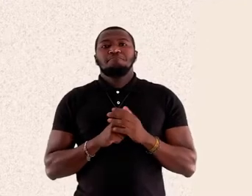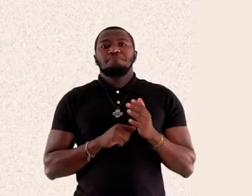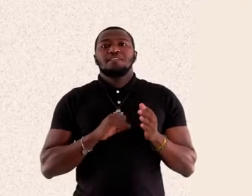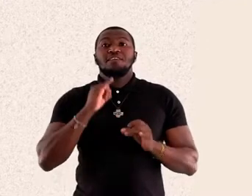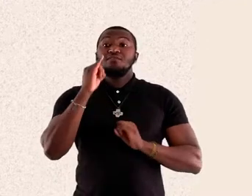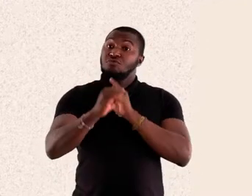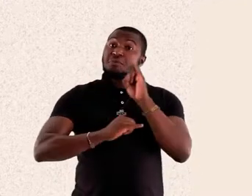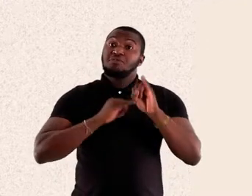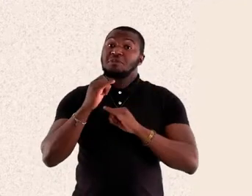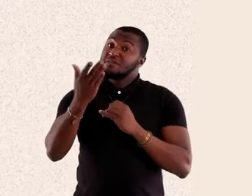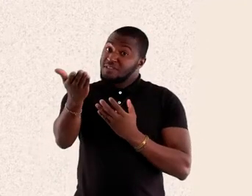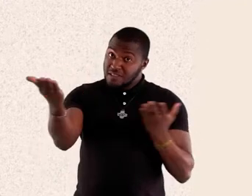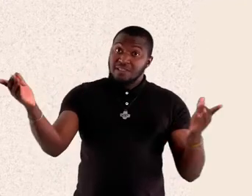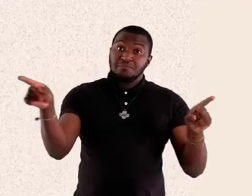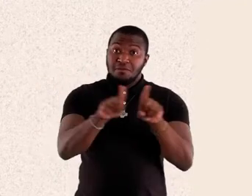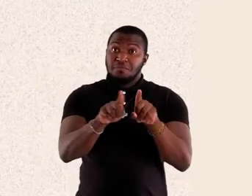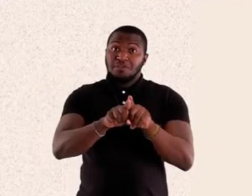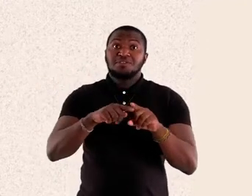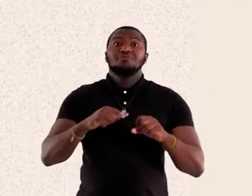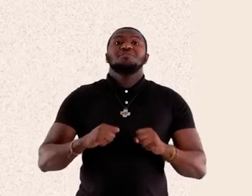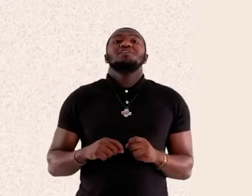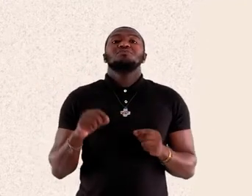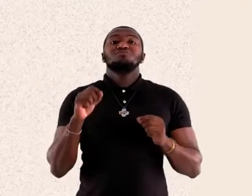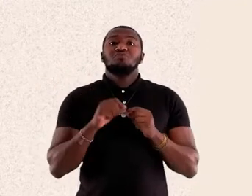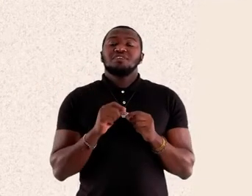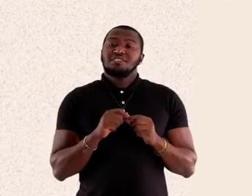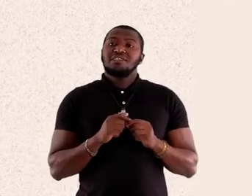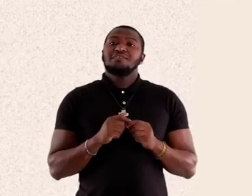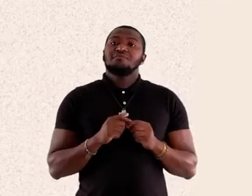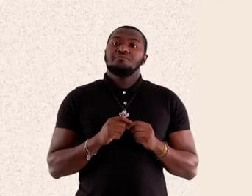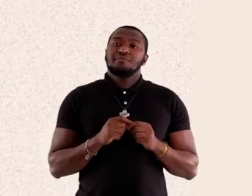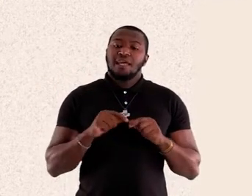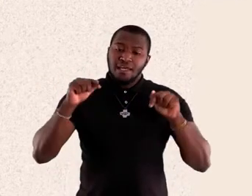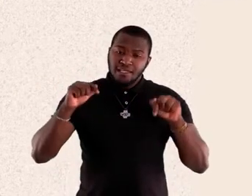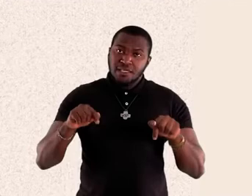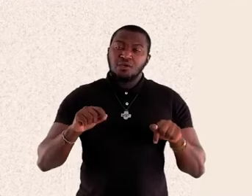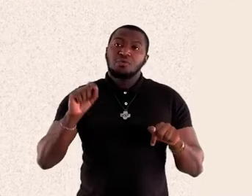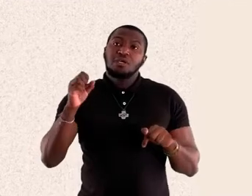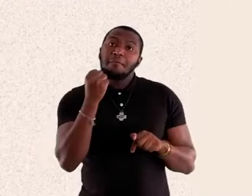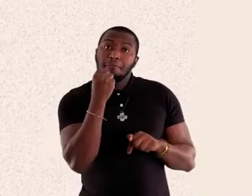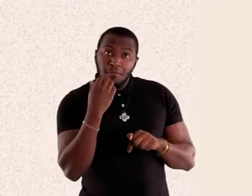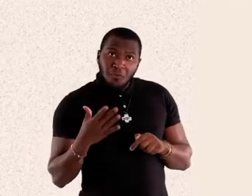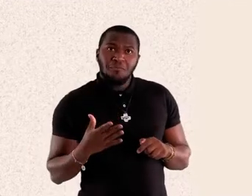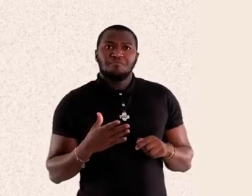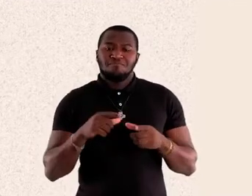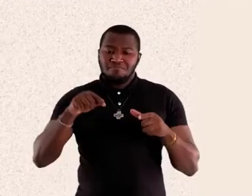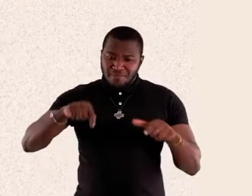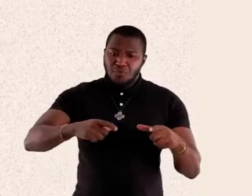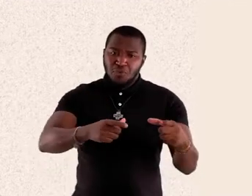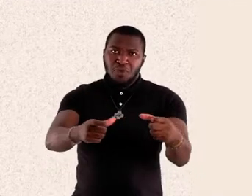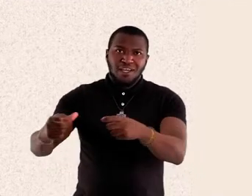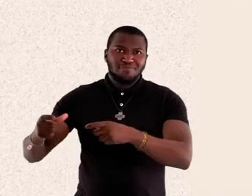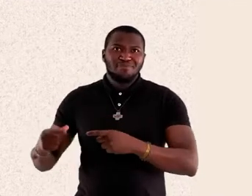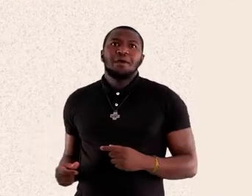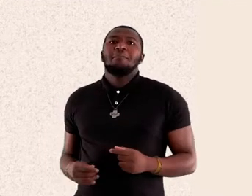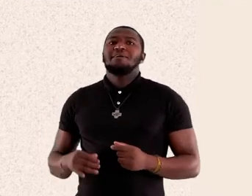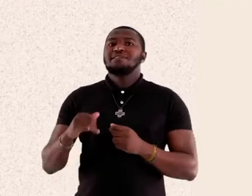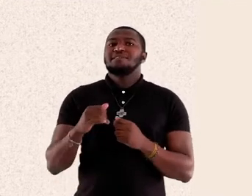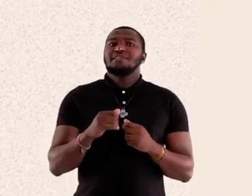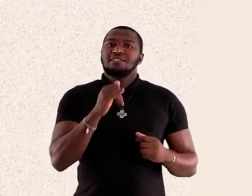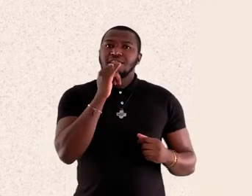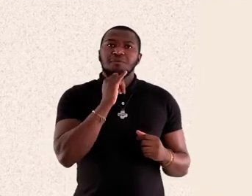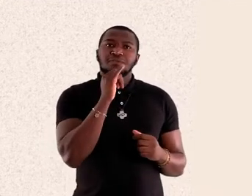vocês também possam construir aqui o que for pertinente mas essas ações foram ações que também